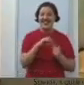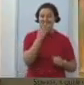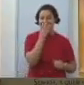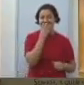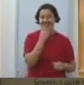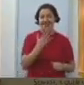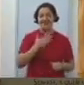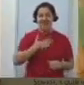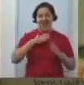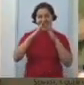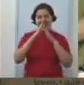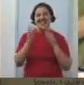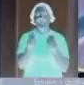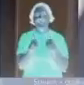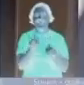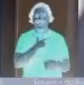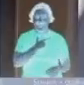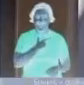Minha casa é muito feia.